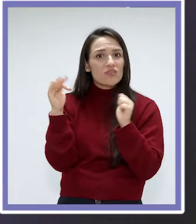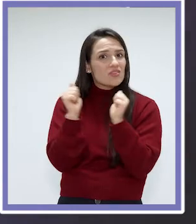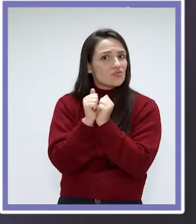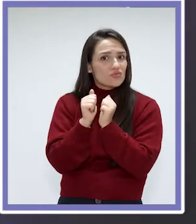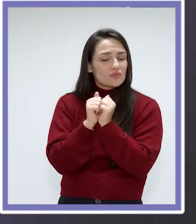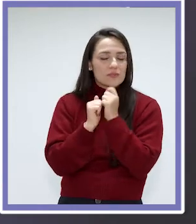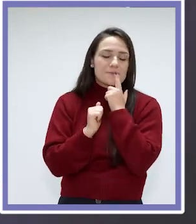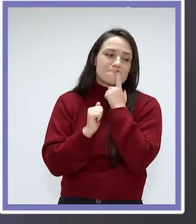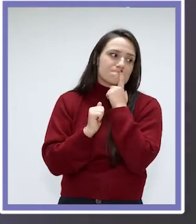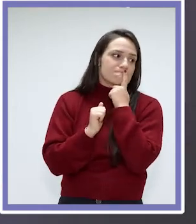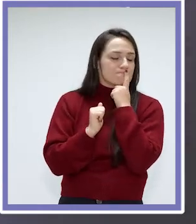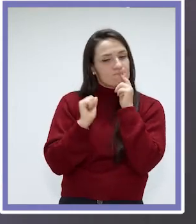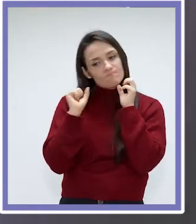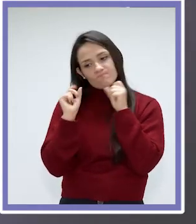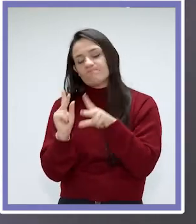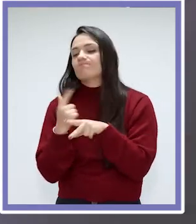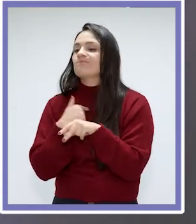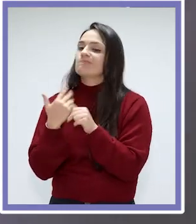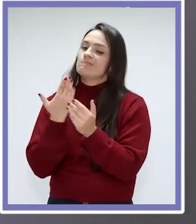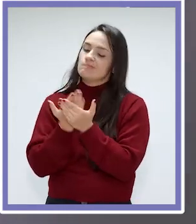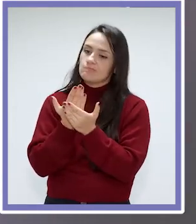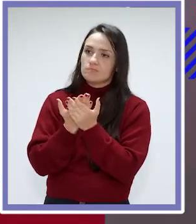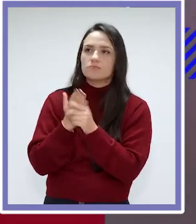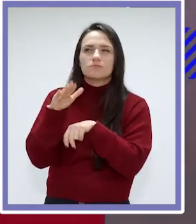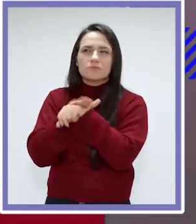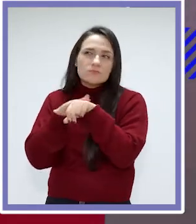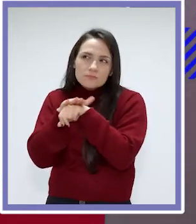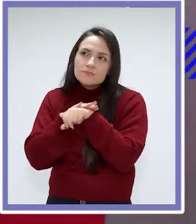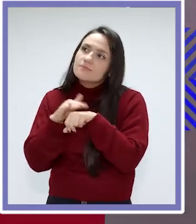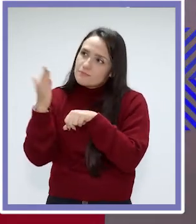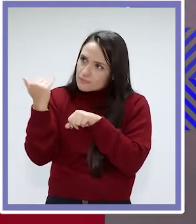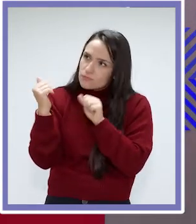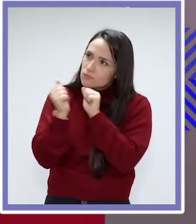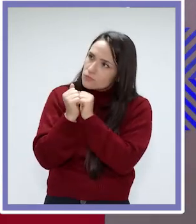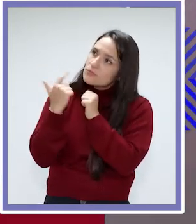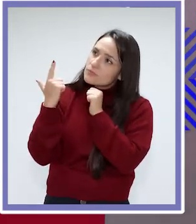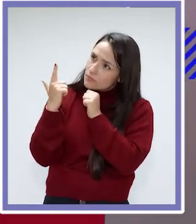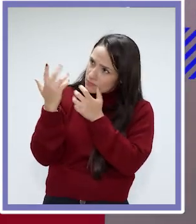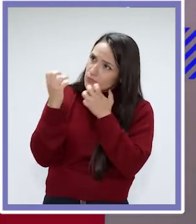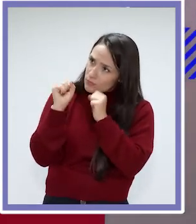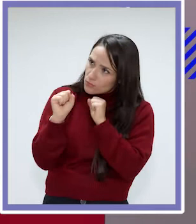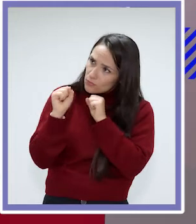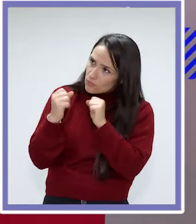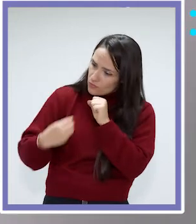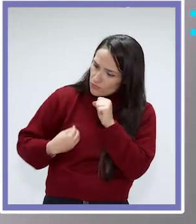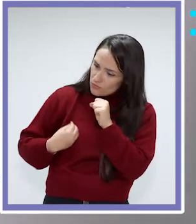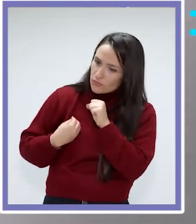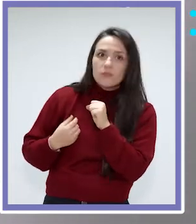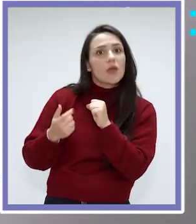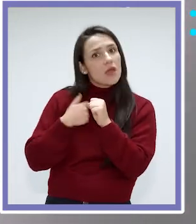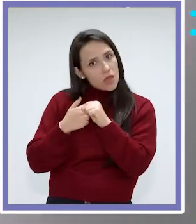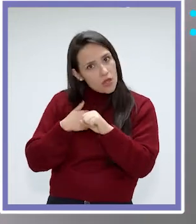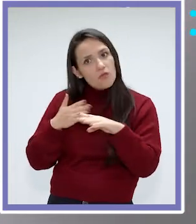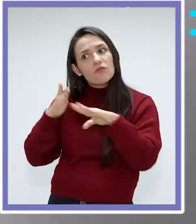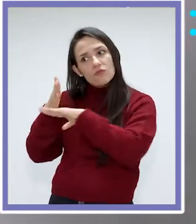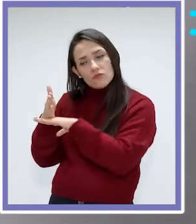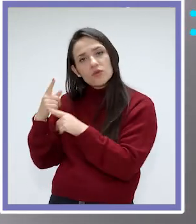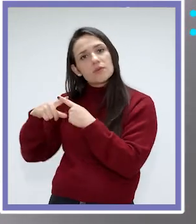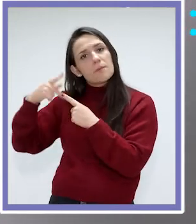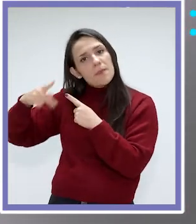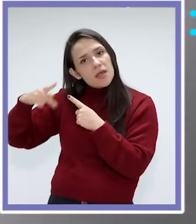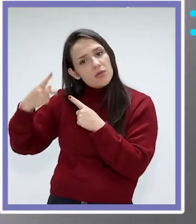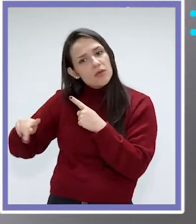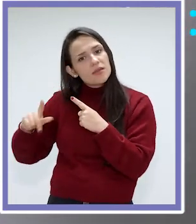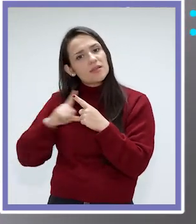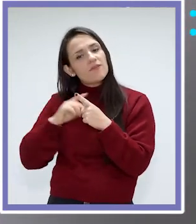incumbência de participar desse GT e depois nós tivemos eu fiz visitas, né, específicas em cada um dos países. Nós